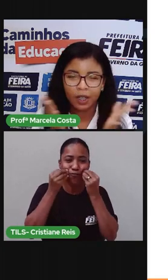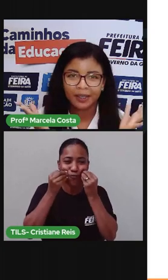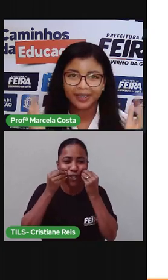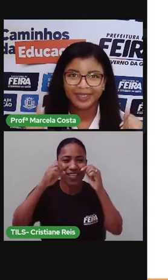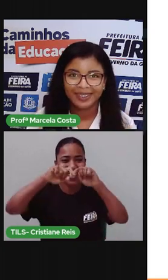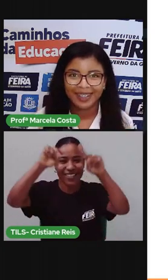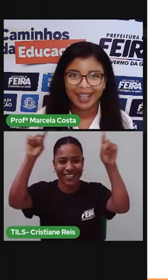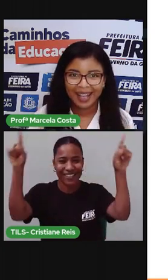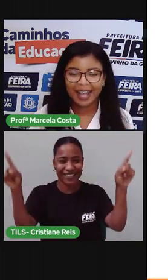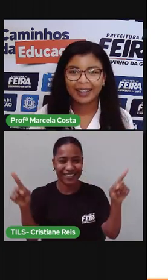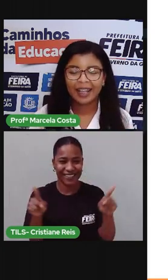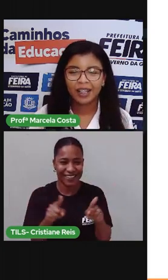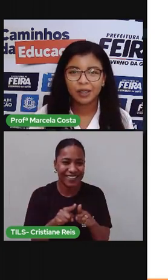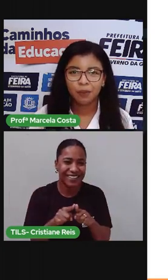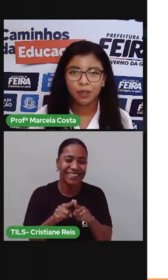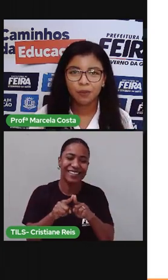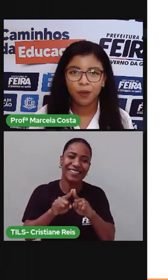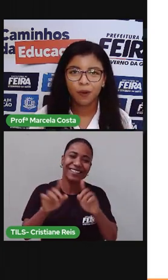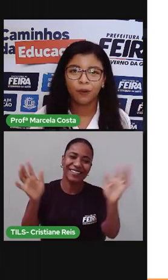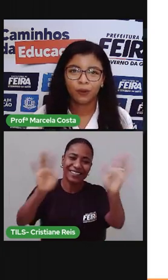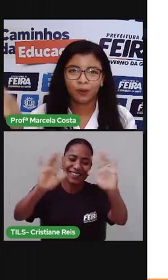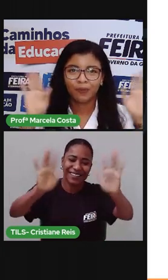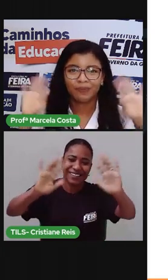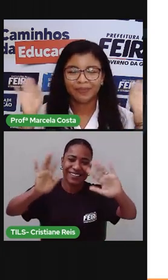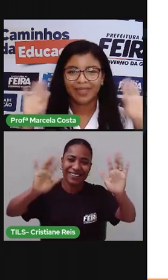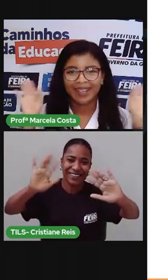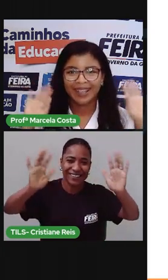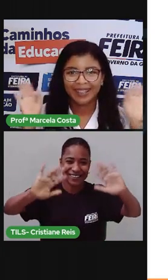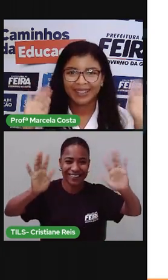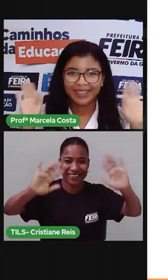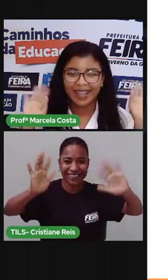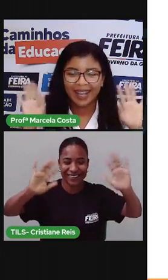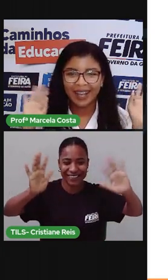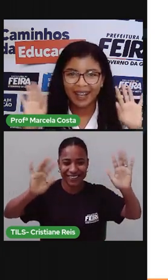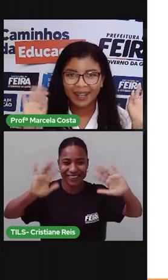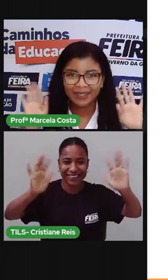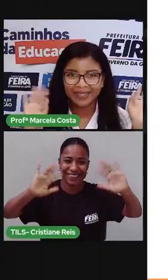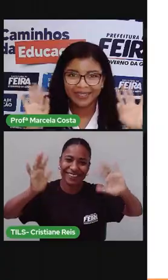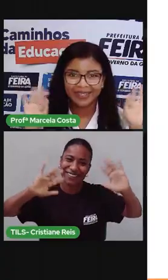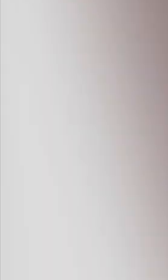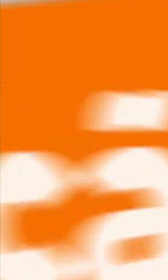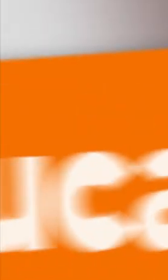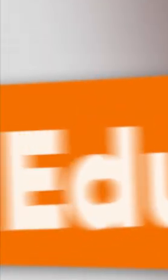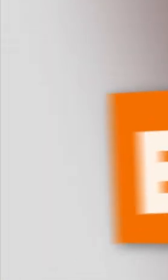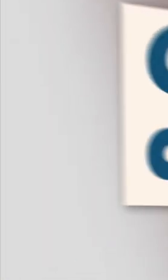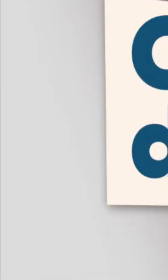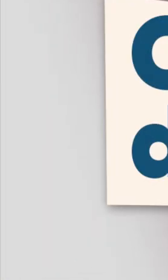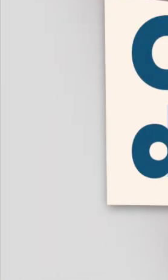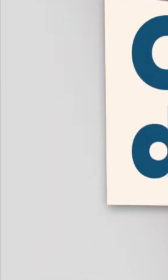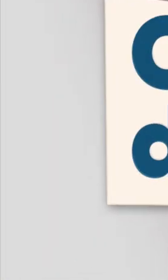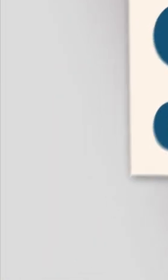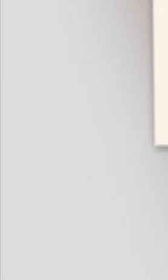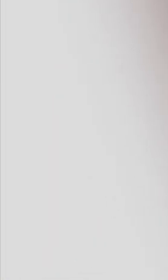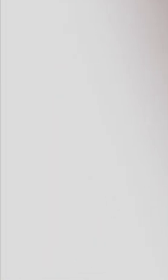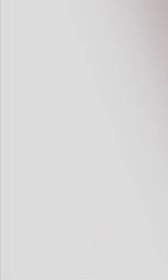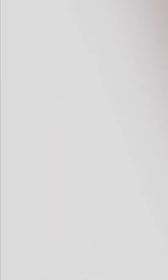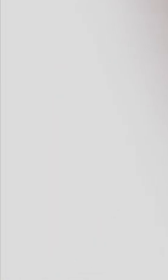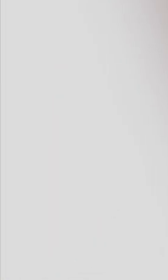Até nosso próximo encontro Tchau Tchau Tchau